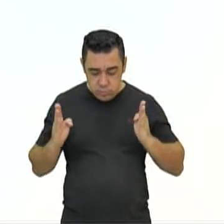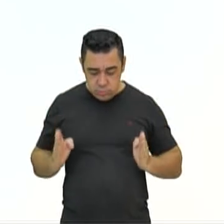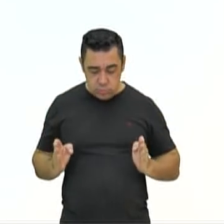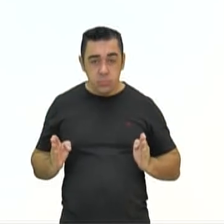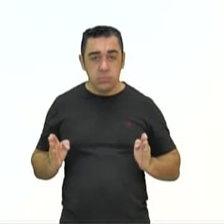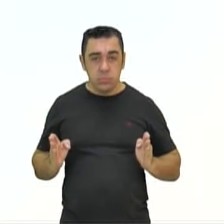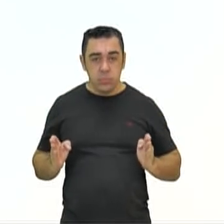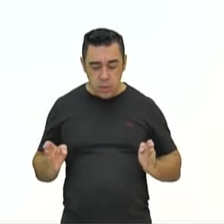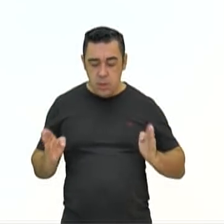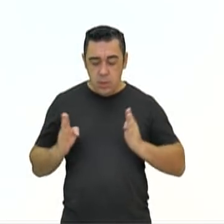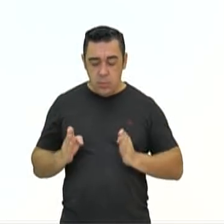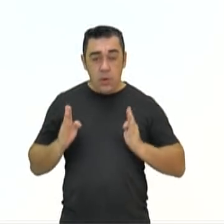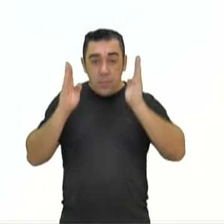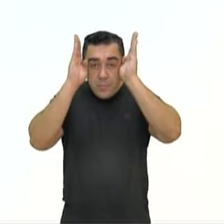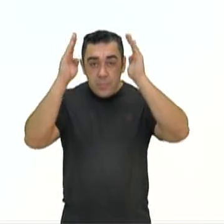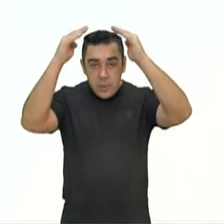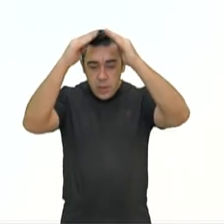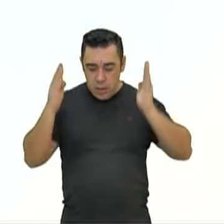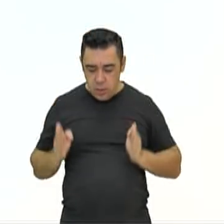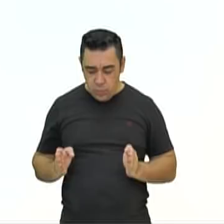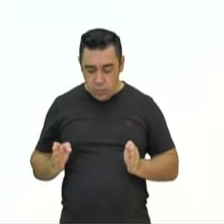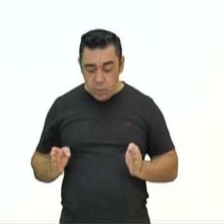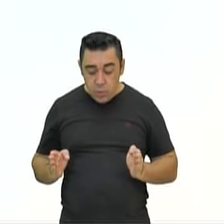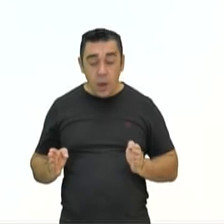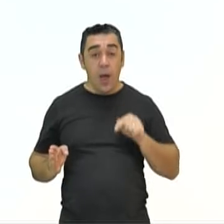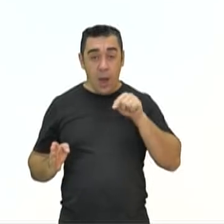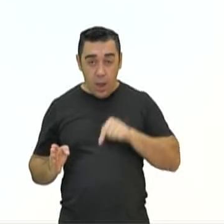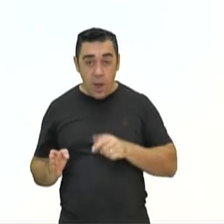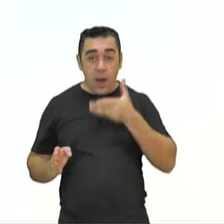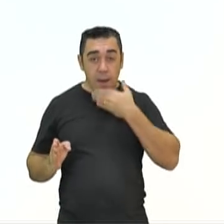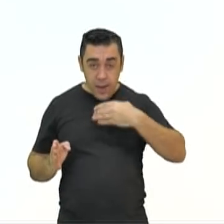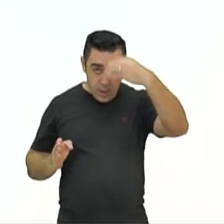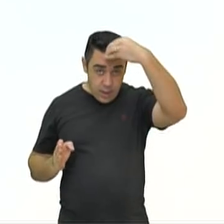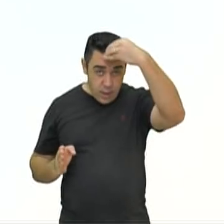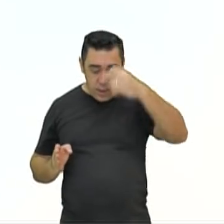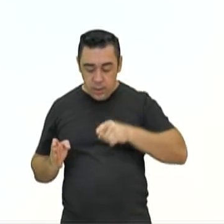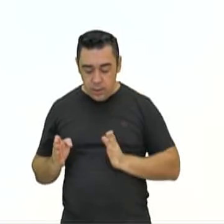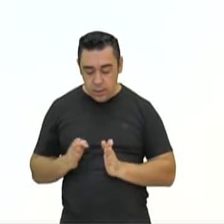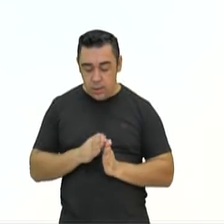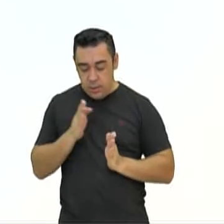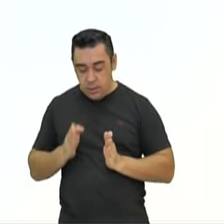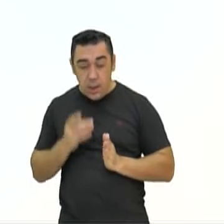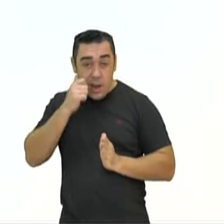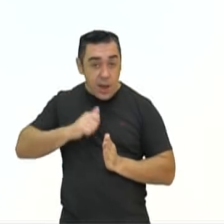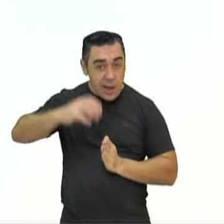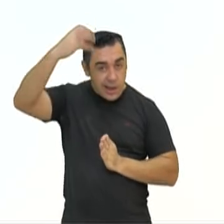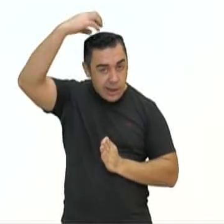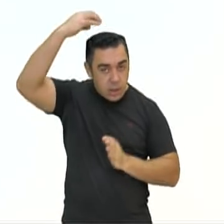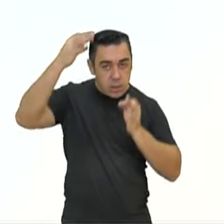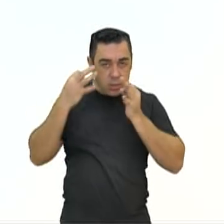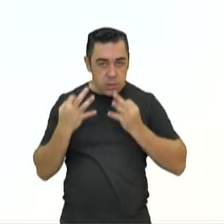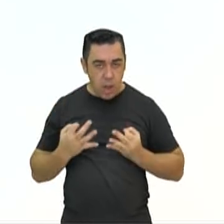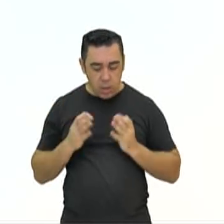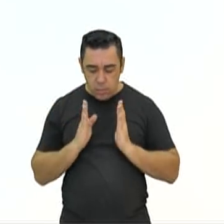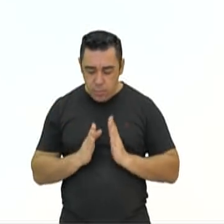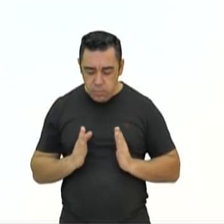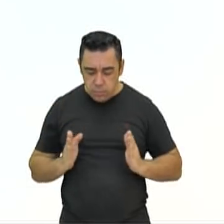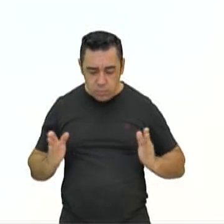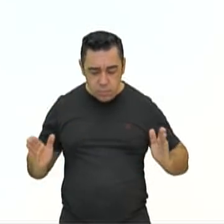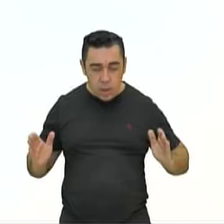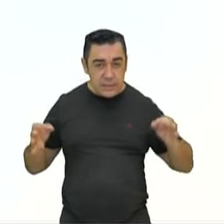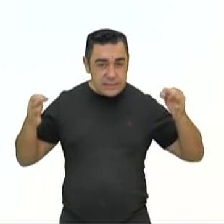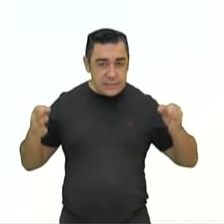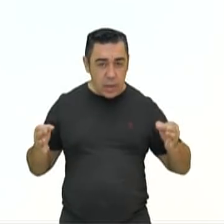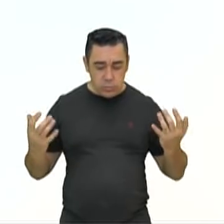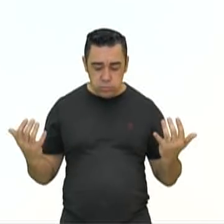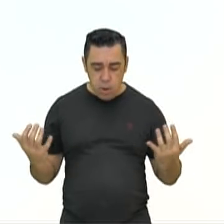os bispos, depois o rei e depois a dama. Então era isso que eu queria que vocês fizessem. Se vocês não fizeram isso, erraram, eu já